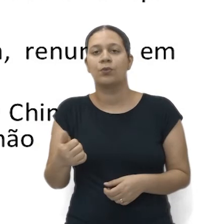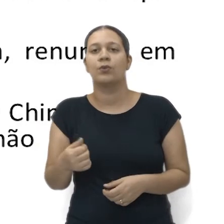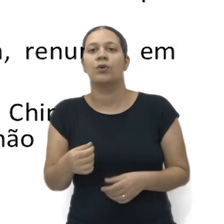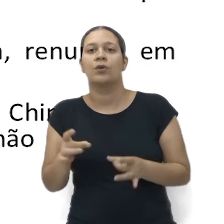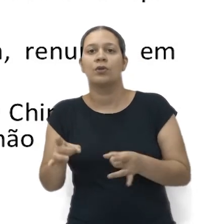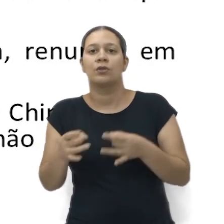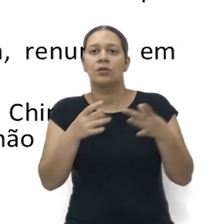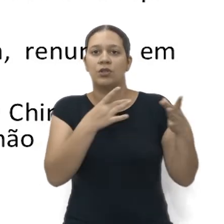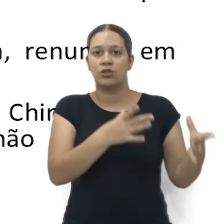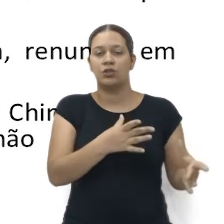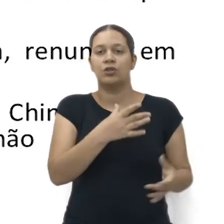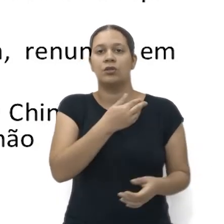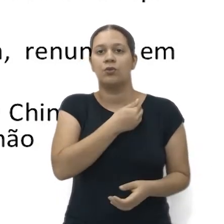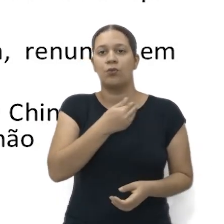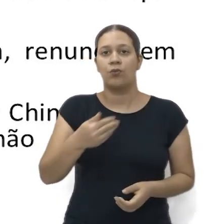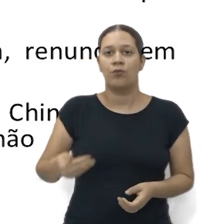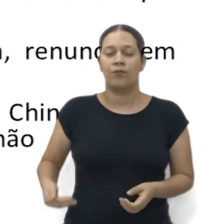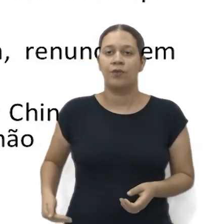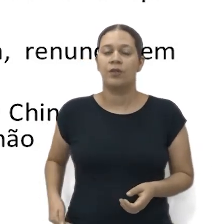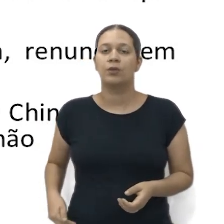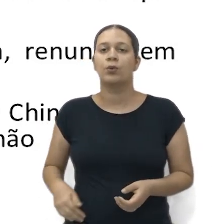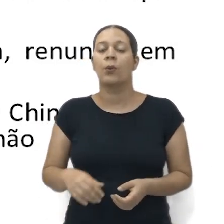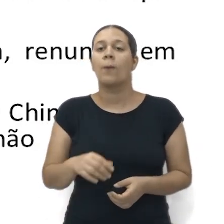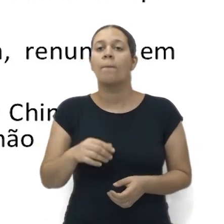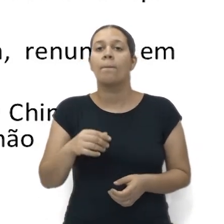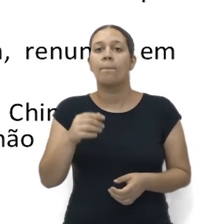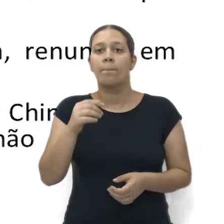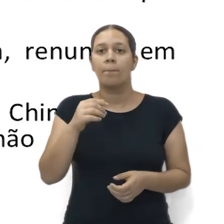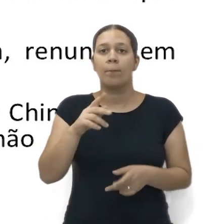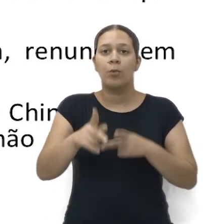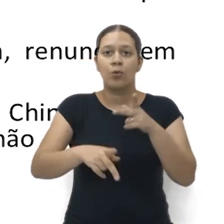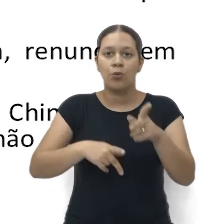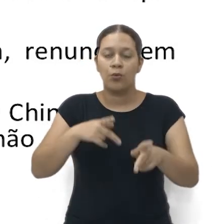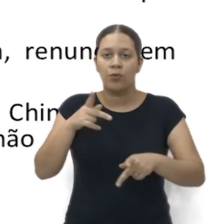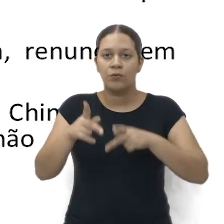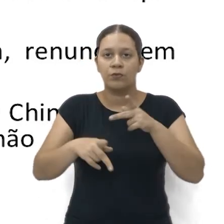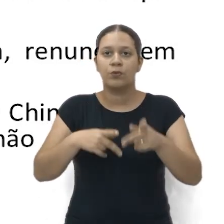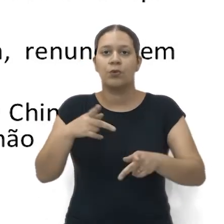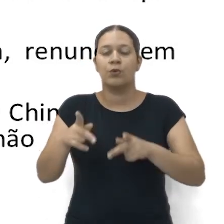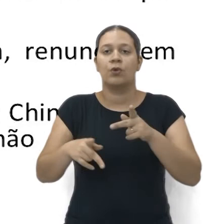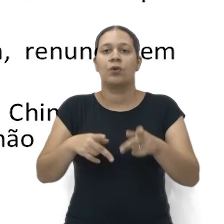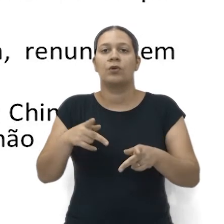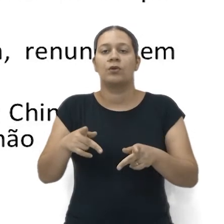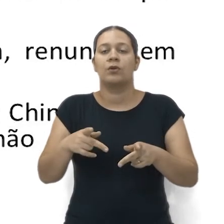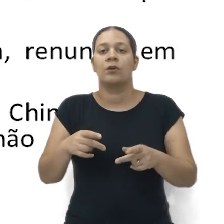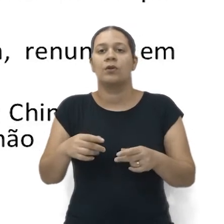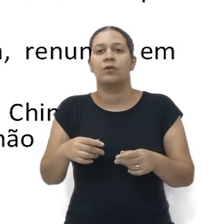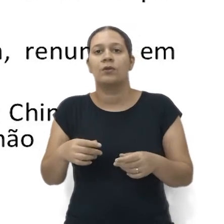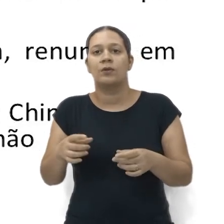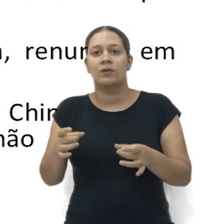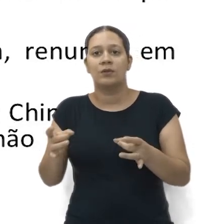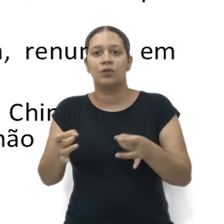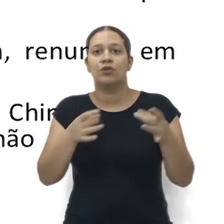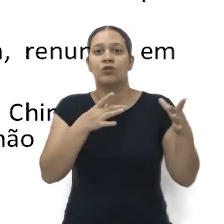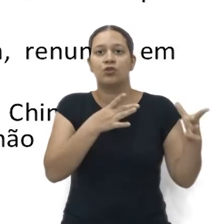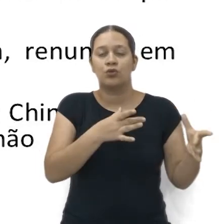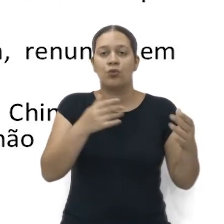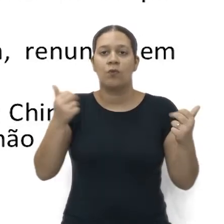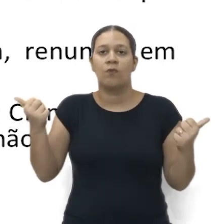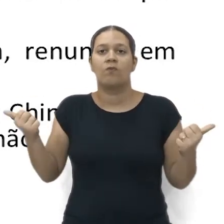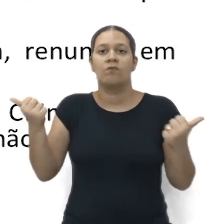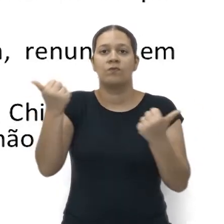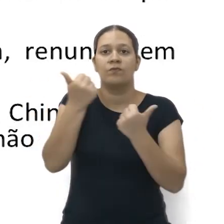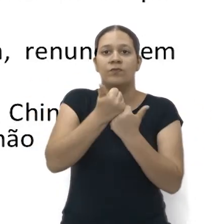mês de agosto, tentando trazer o povo para o seu lado. Não houve. Se ele renunciou, o vice